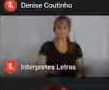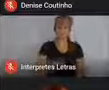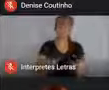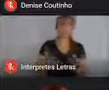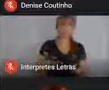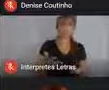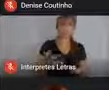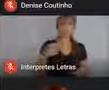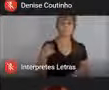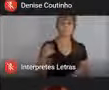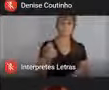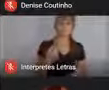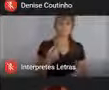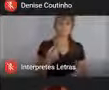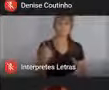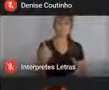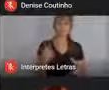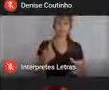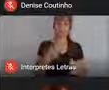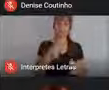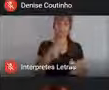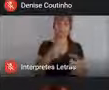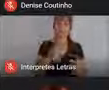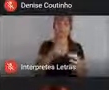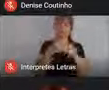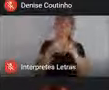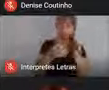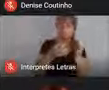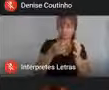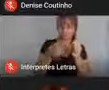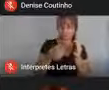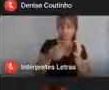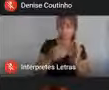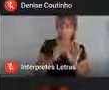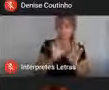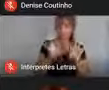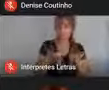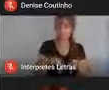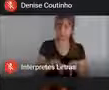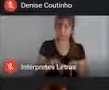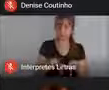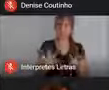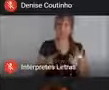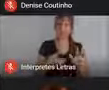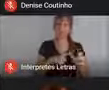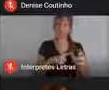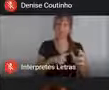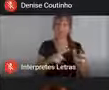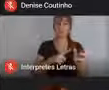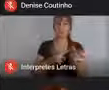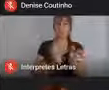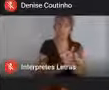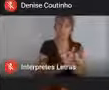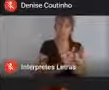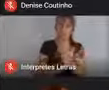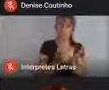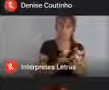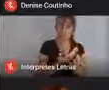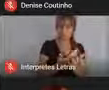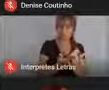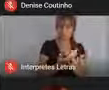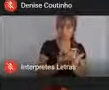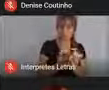as nossas considerações finais, então, quais são as minhas considerações finais, olhando para o conjunto desses estudos?